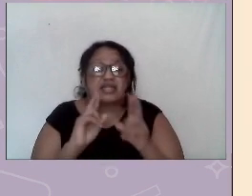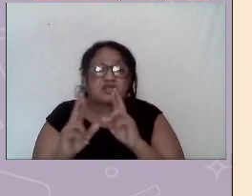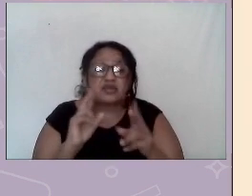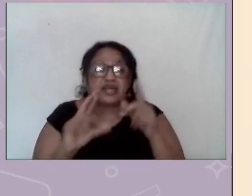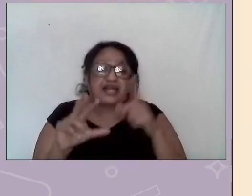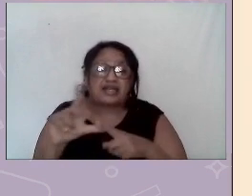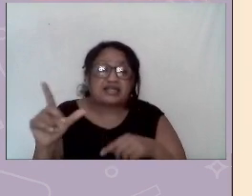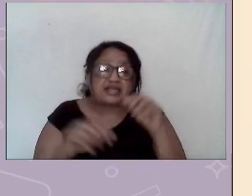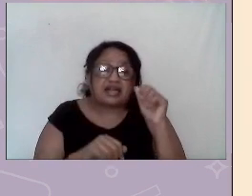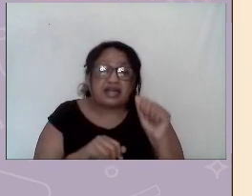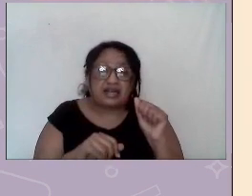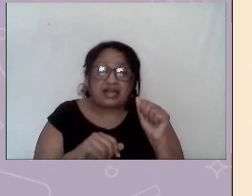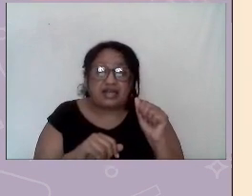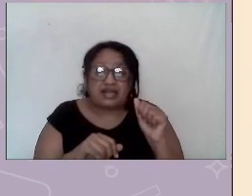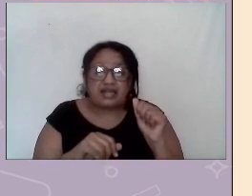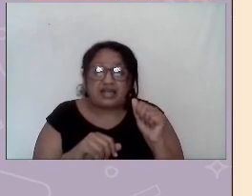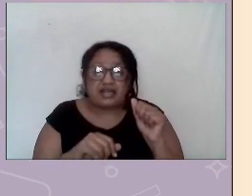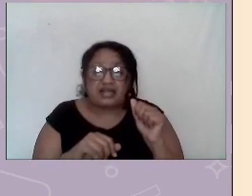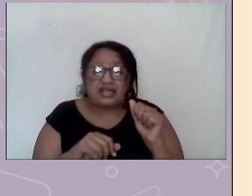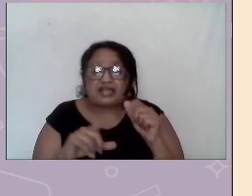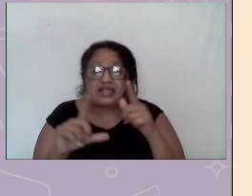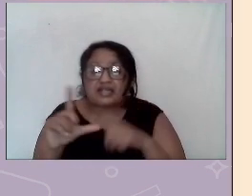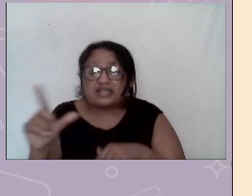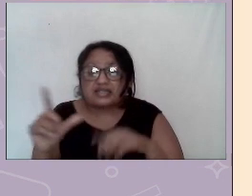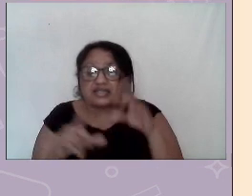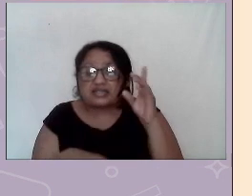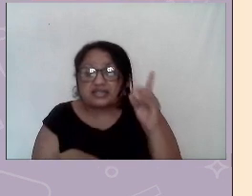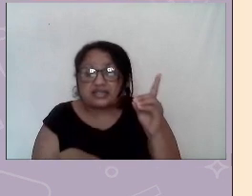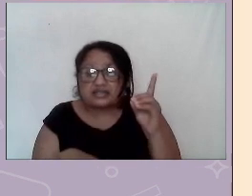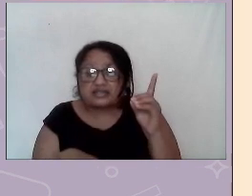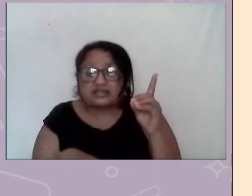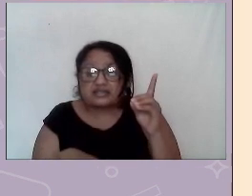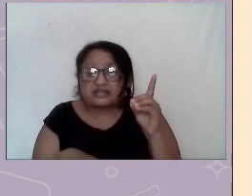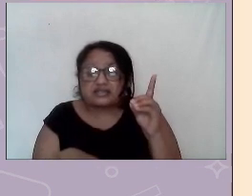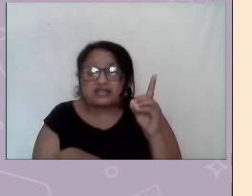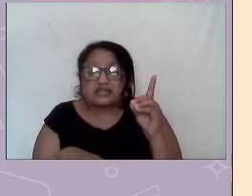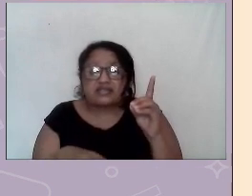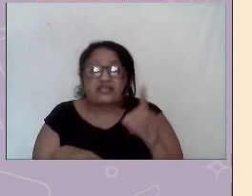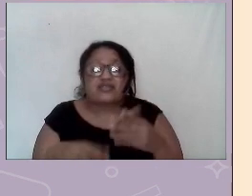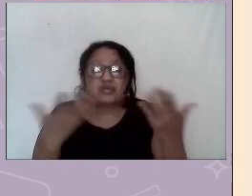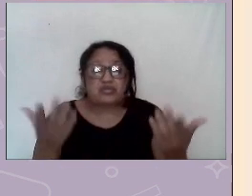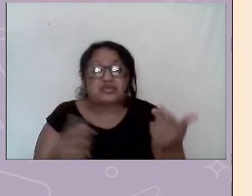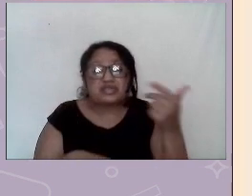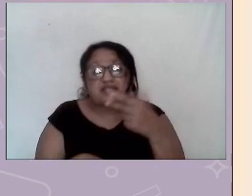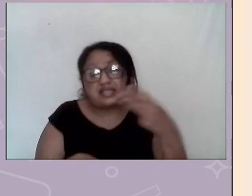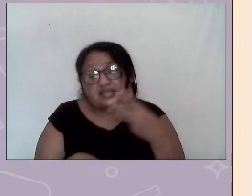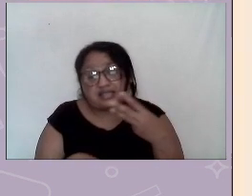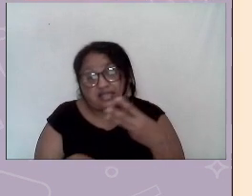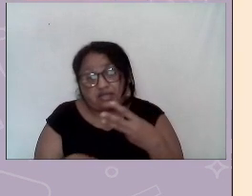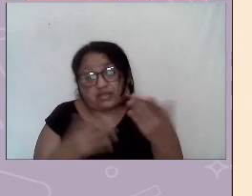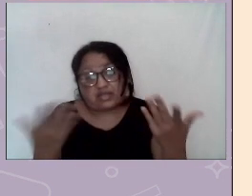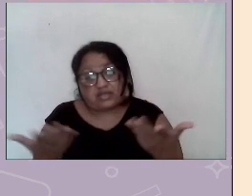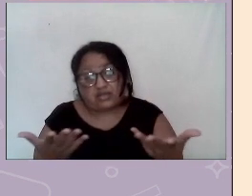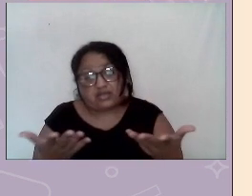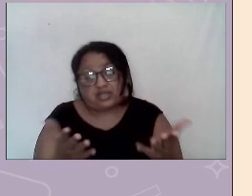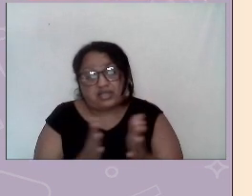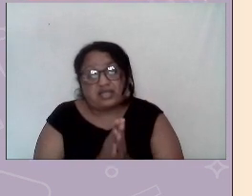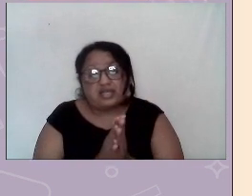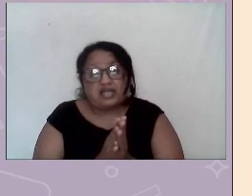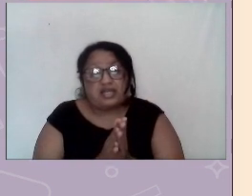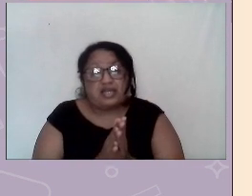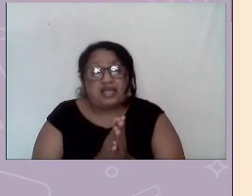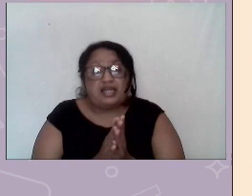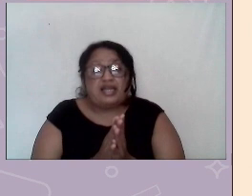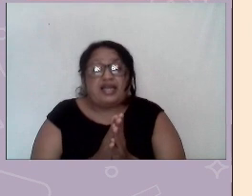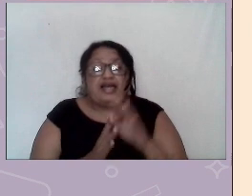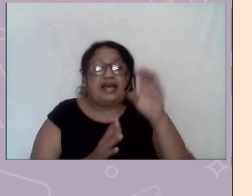a letra A e a letra D um terceiro aqui né a hipopéia de Gilgamesh que